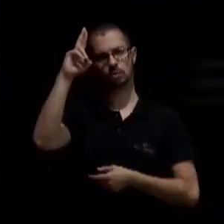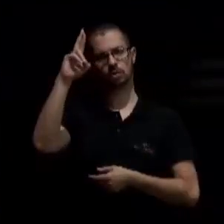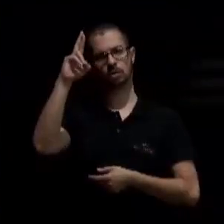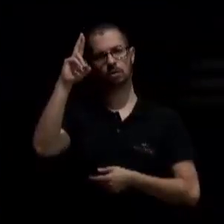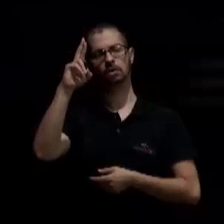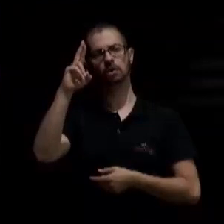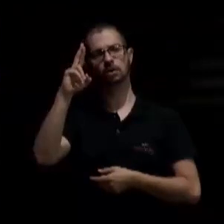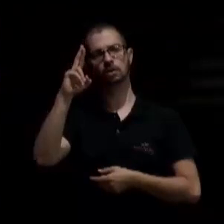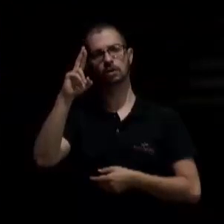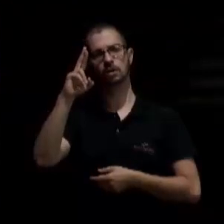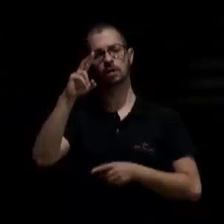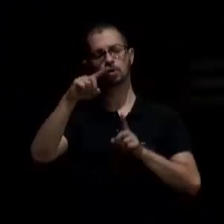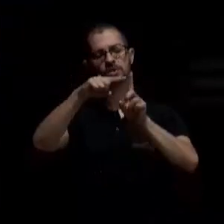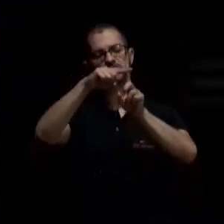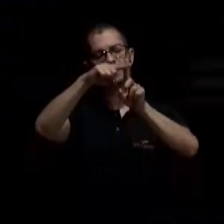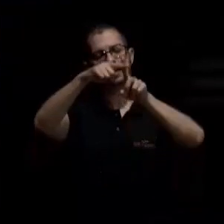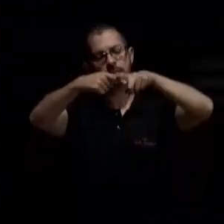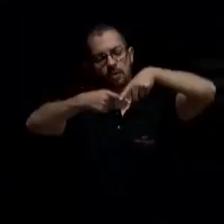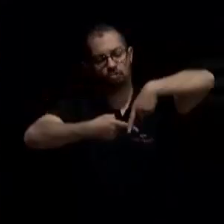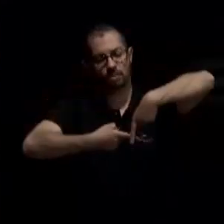Crucifiquem-me de cabeça para baixo.